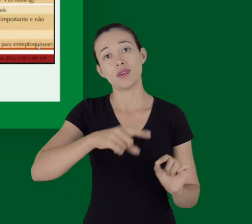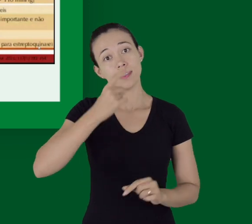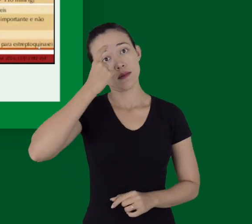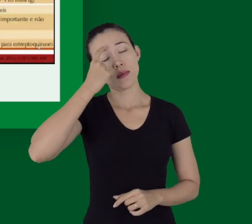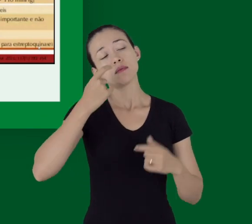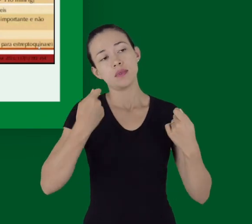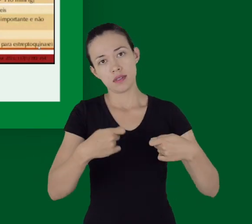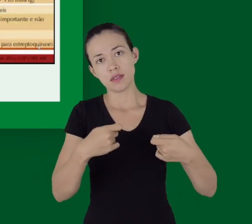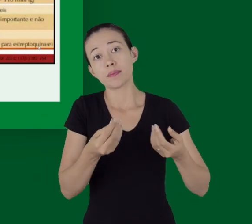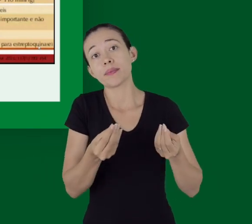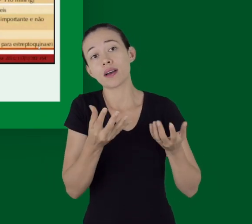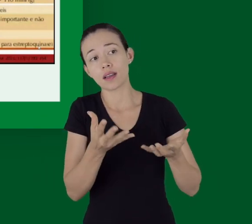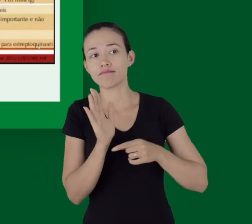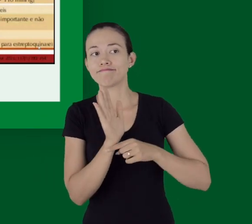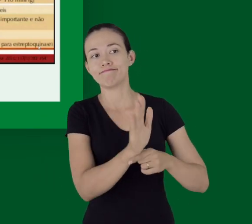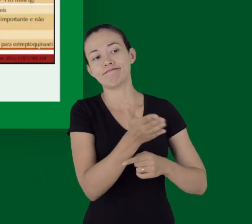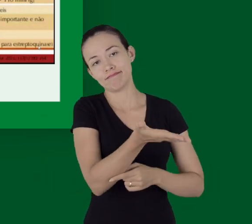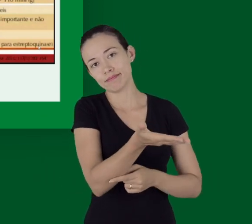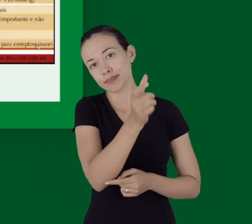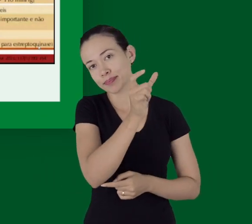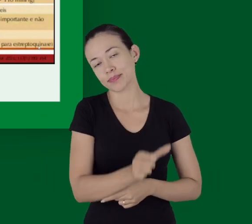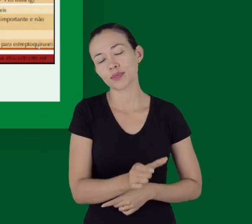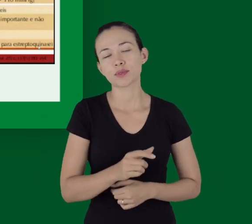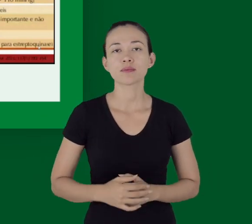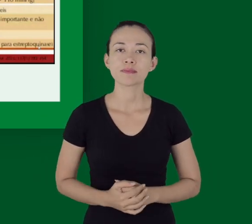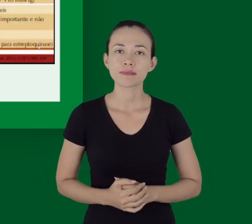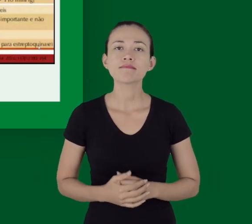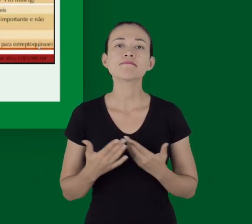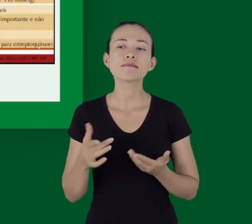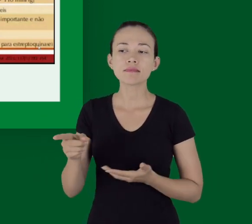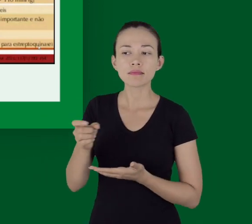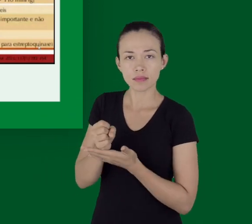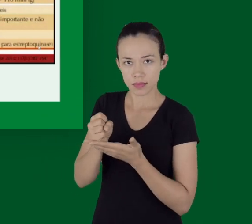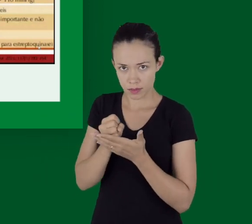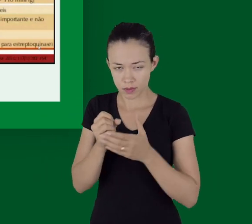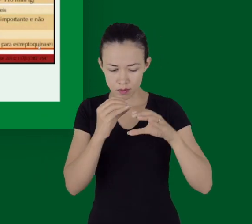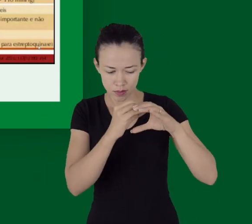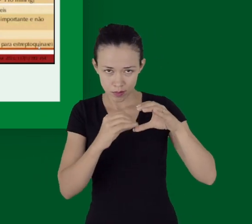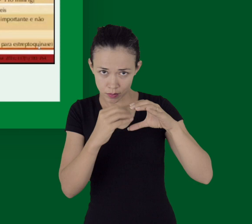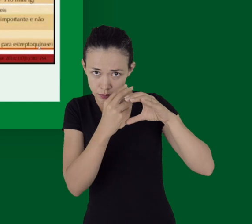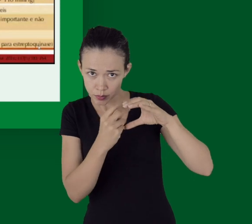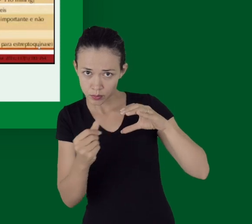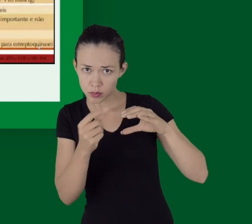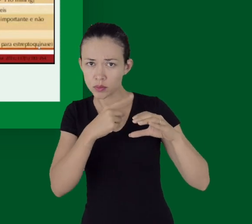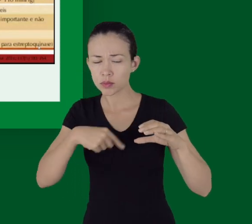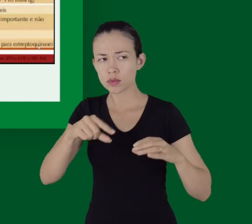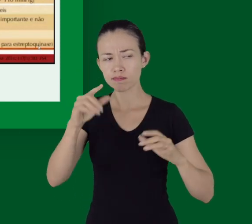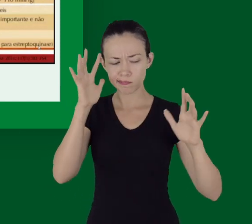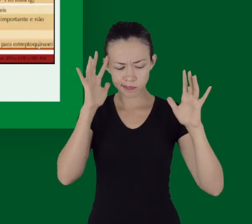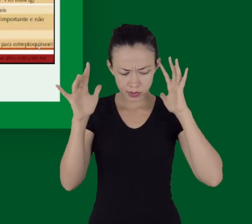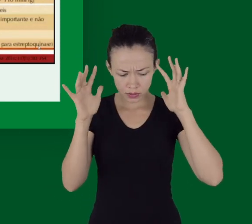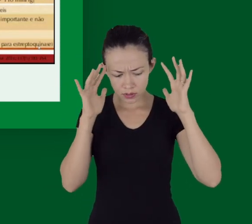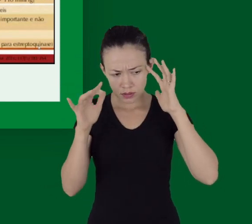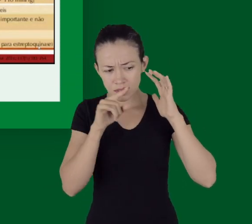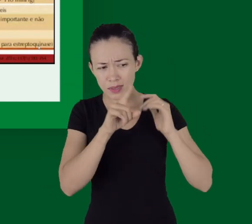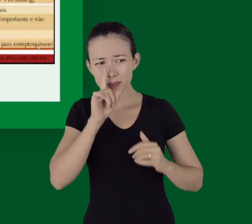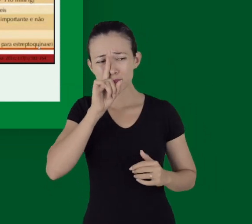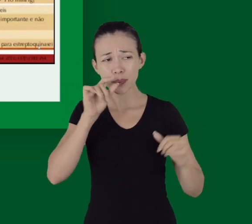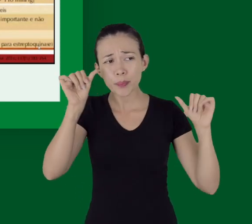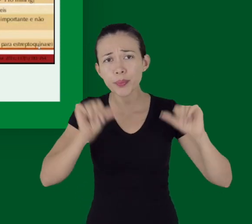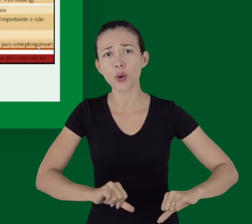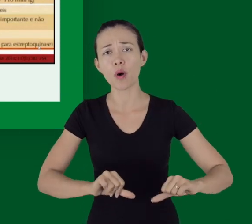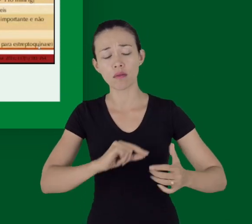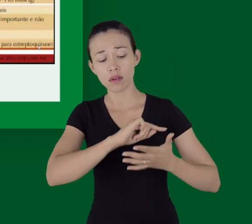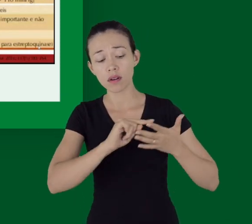antes de fazer o fibrinolítico, a gente precisa se perguntar, saber as 7 principais contraindicações absolutas. São 7.